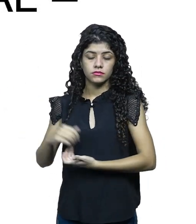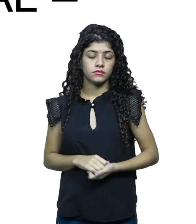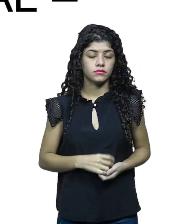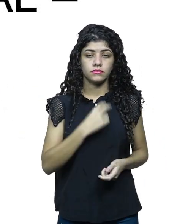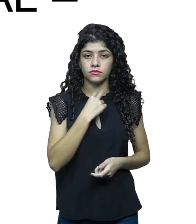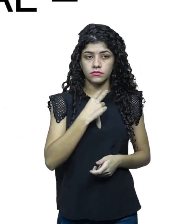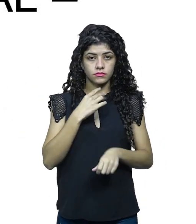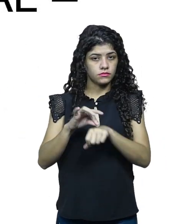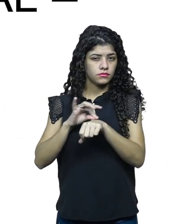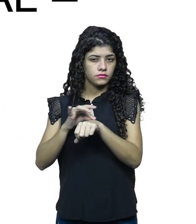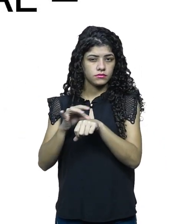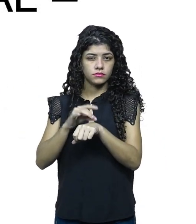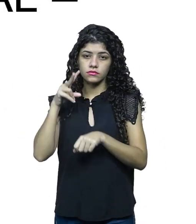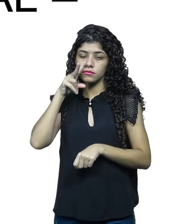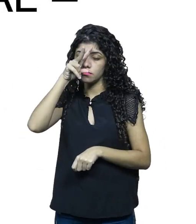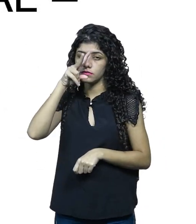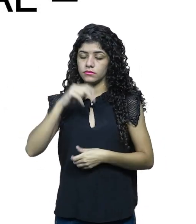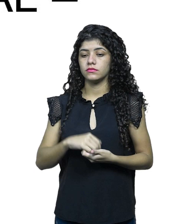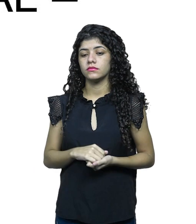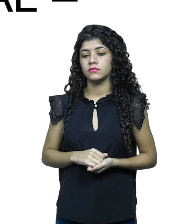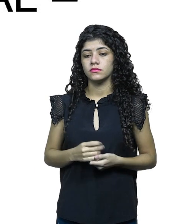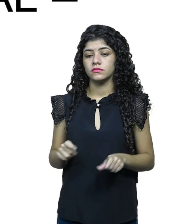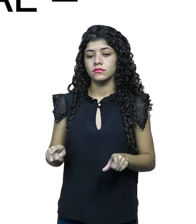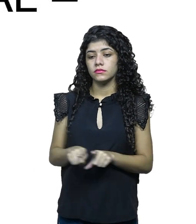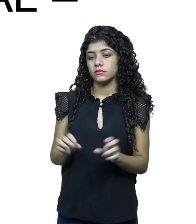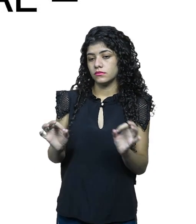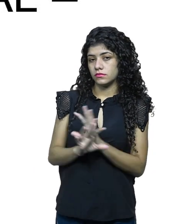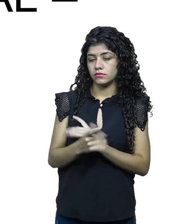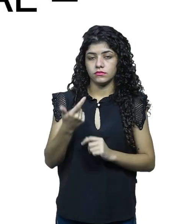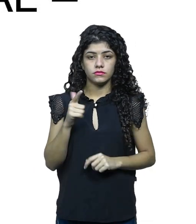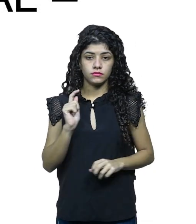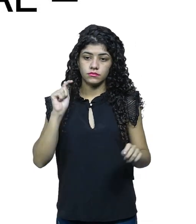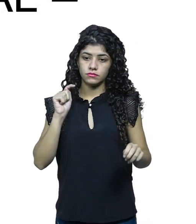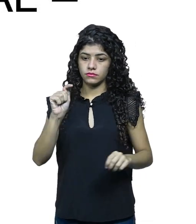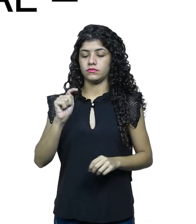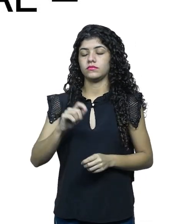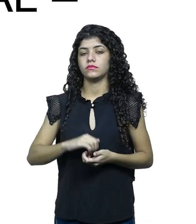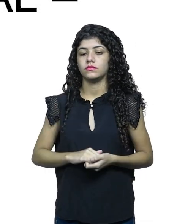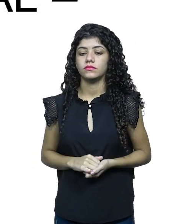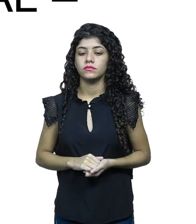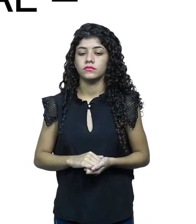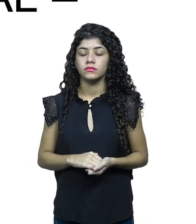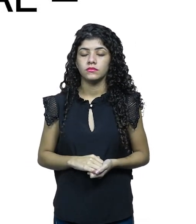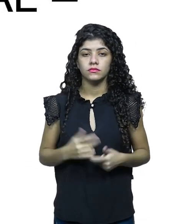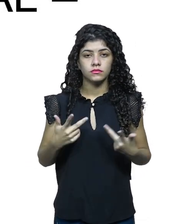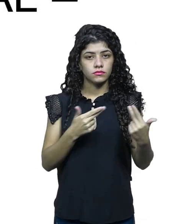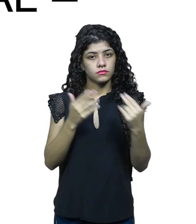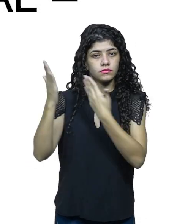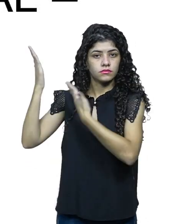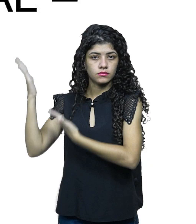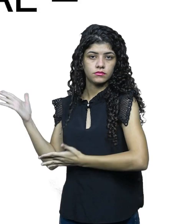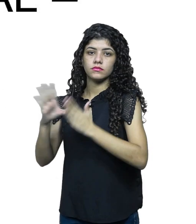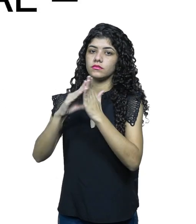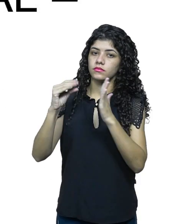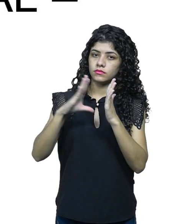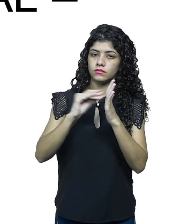ser em negrito, um pontinho no final. O final do cabeçalho não leva a ponto. Onde leva a ponto é aí. Depois que eu mostro se a